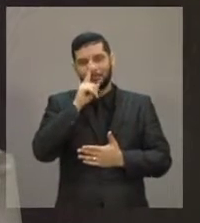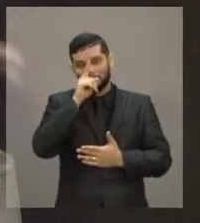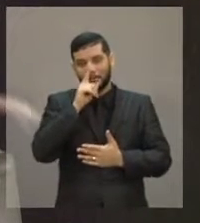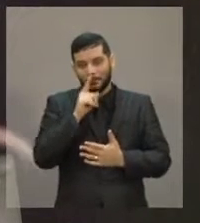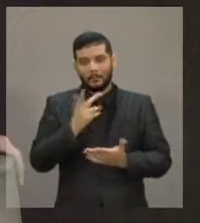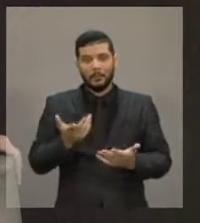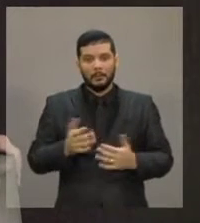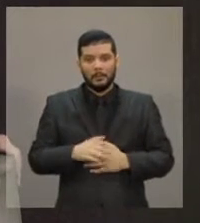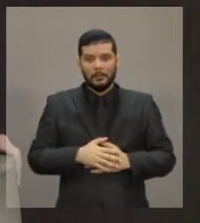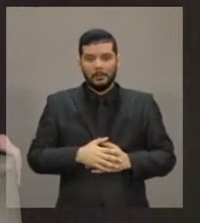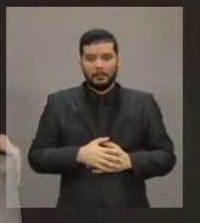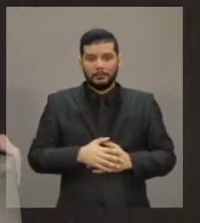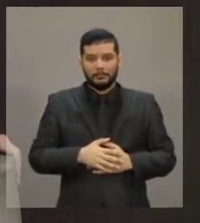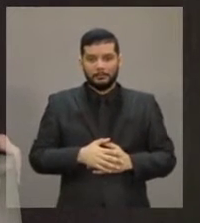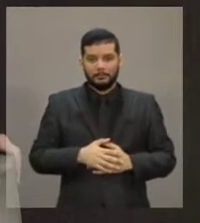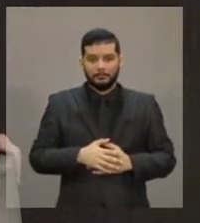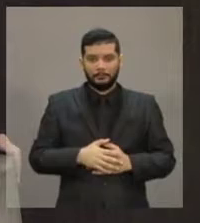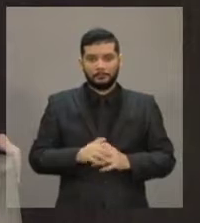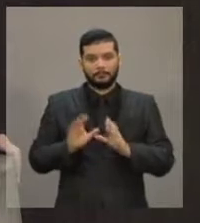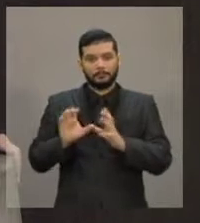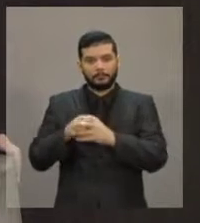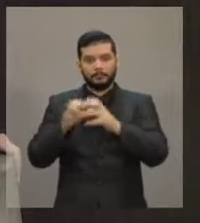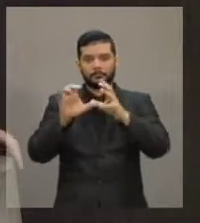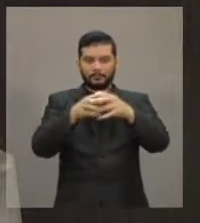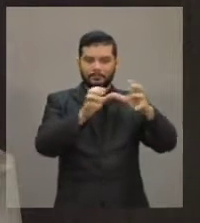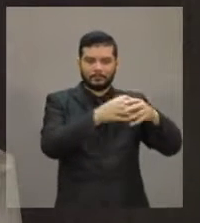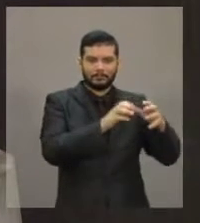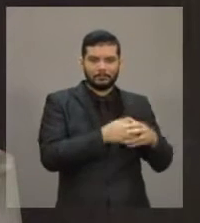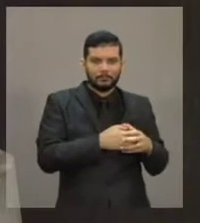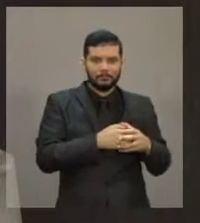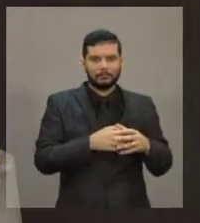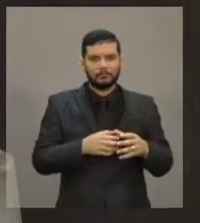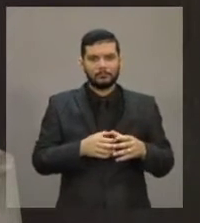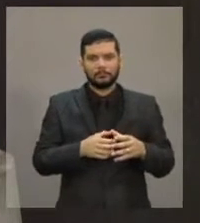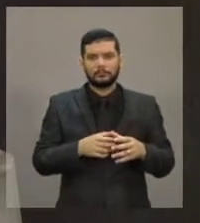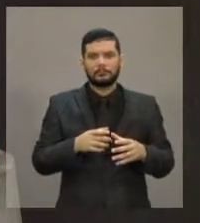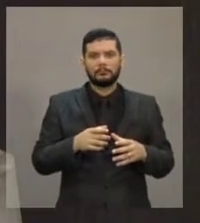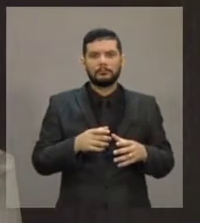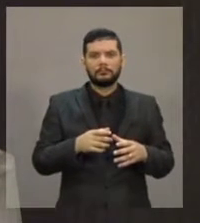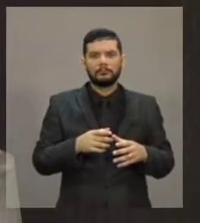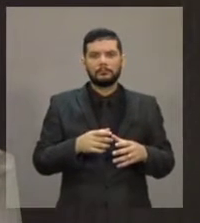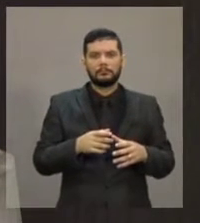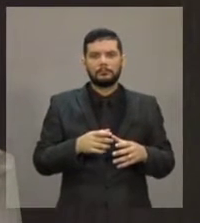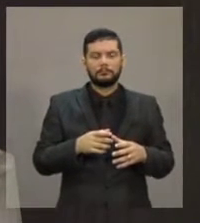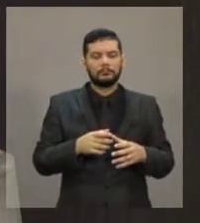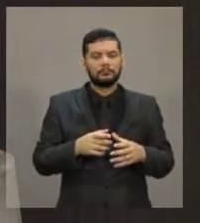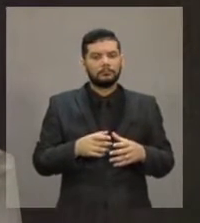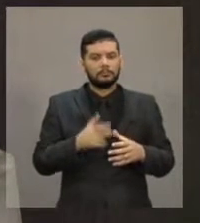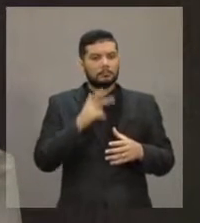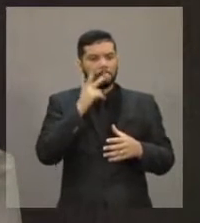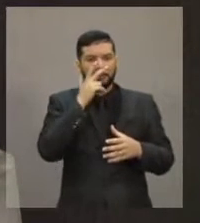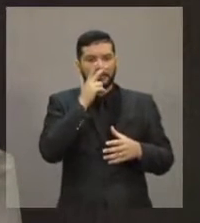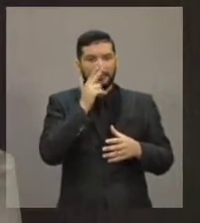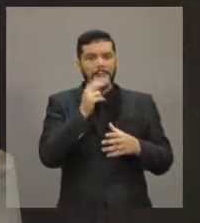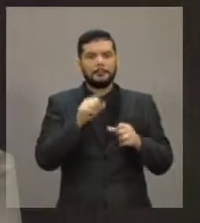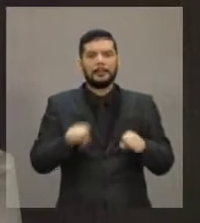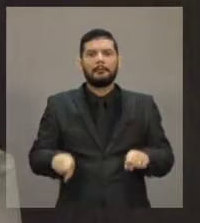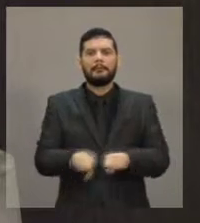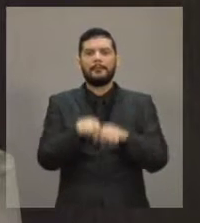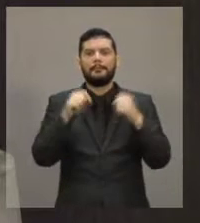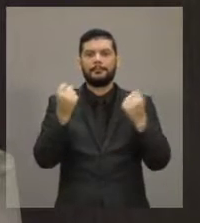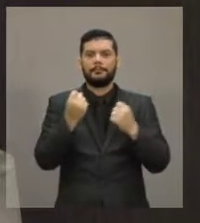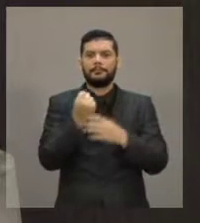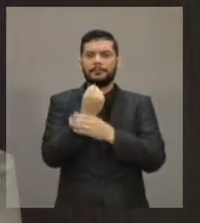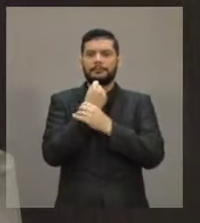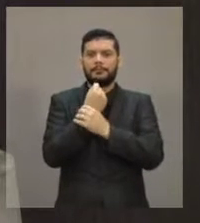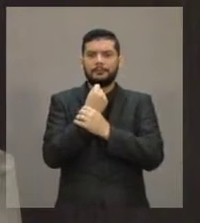valores individuais de determinadas comunidades. Está havendo uma destruição da proteção social no Brasil. O Brasil está